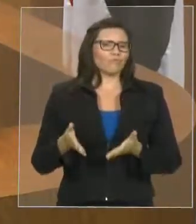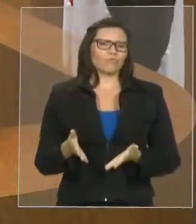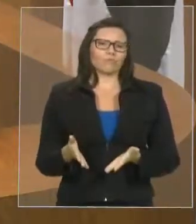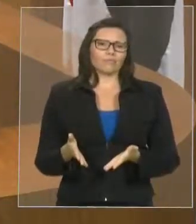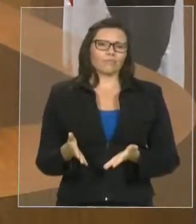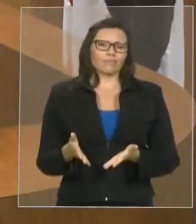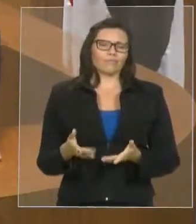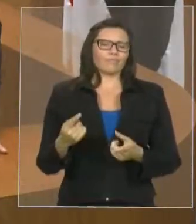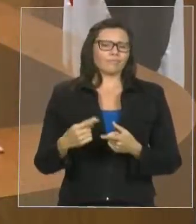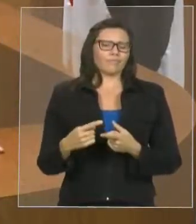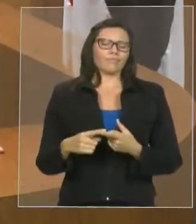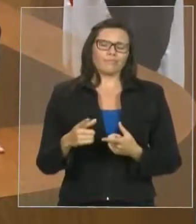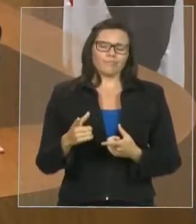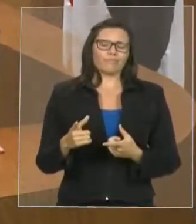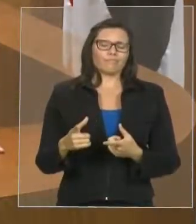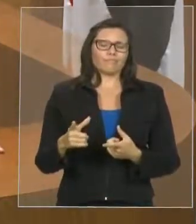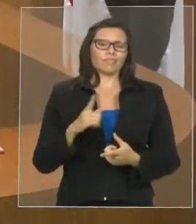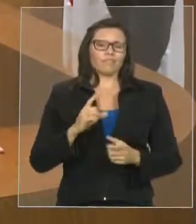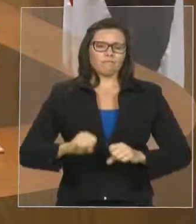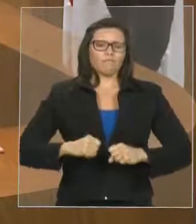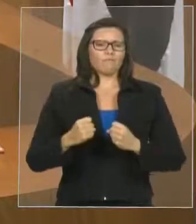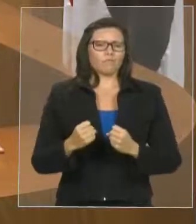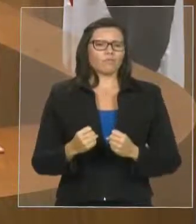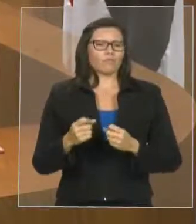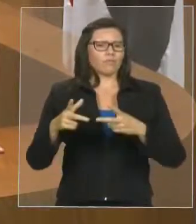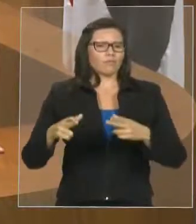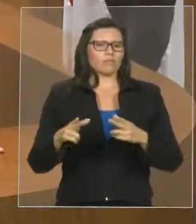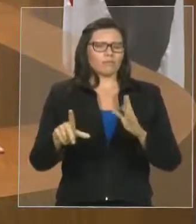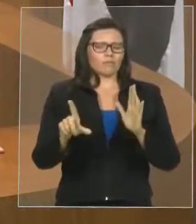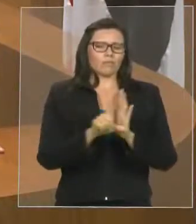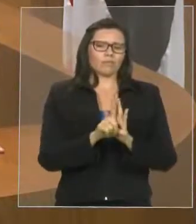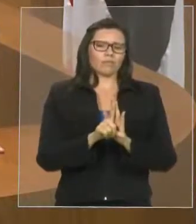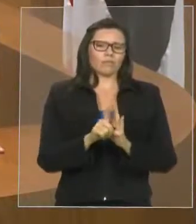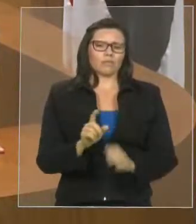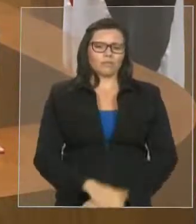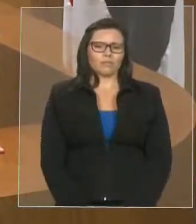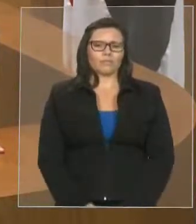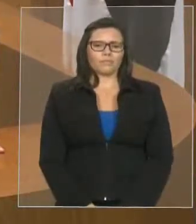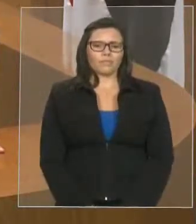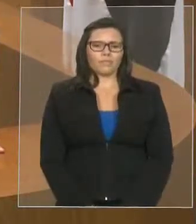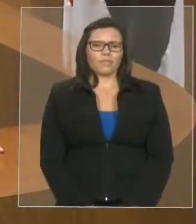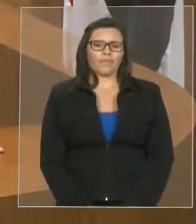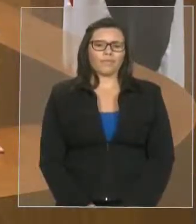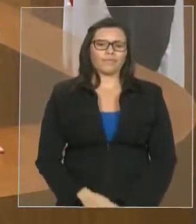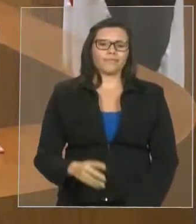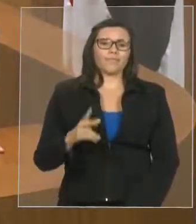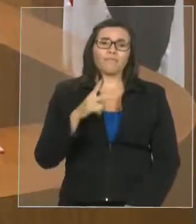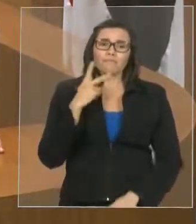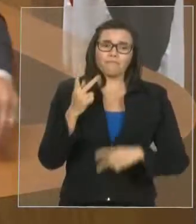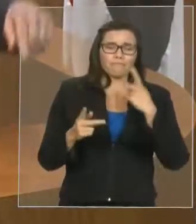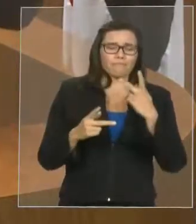diz o seguinte: faça o que eu falo, mas não faça o que eu faço.